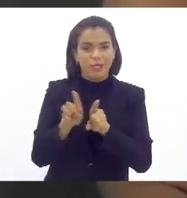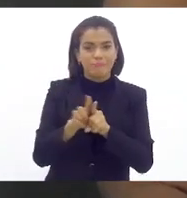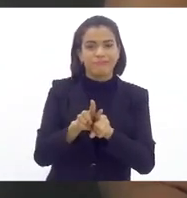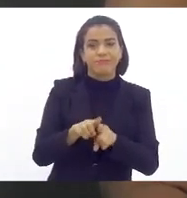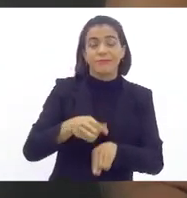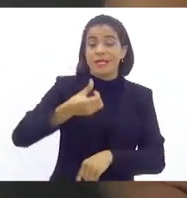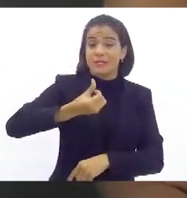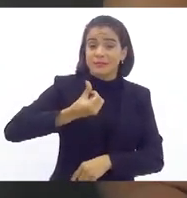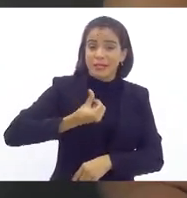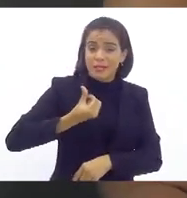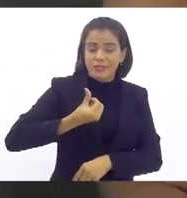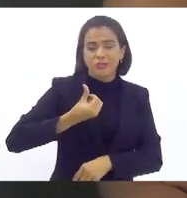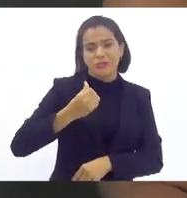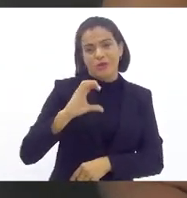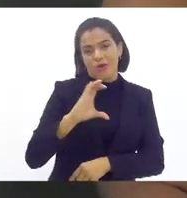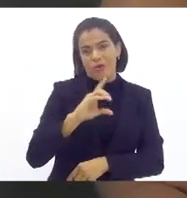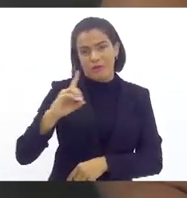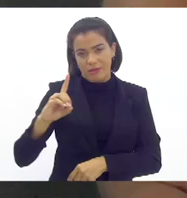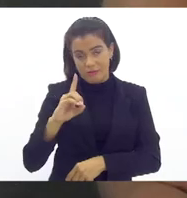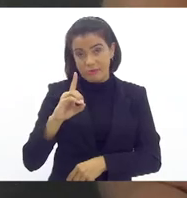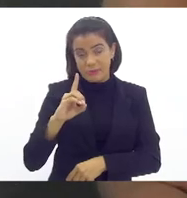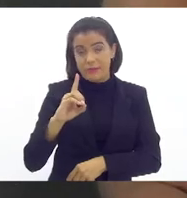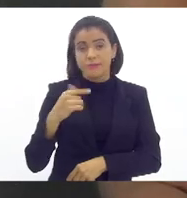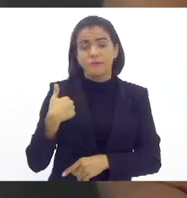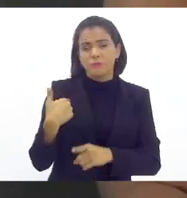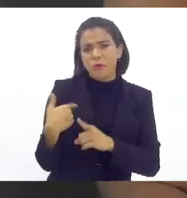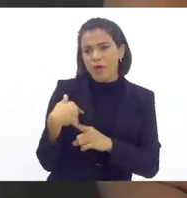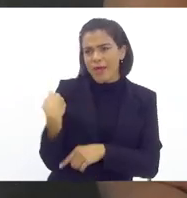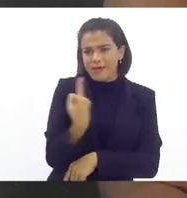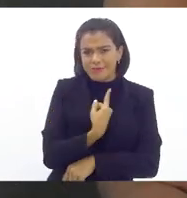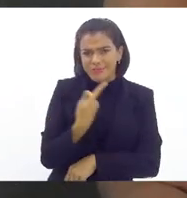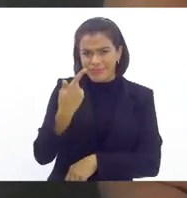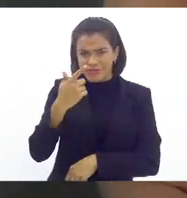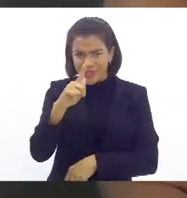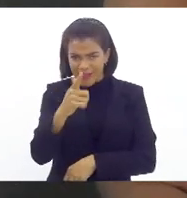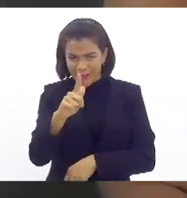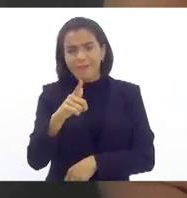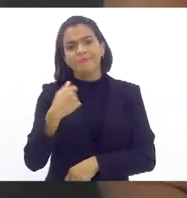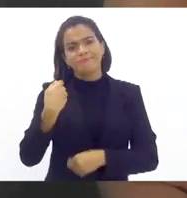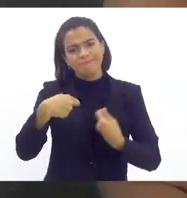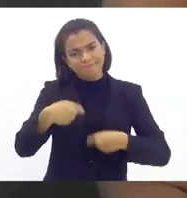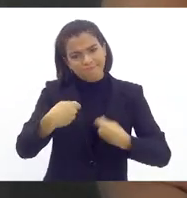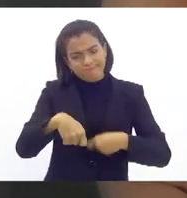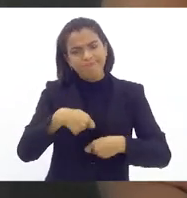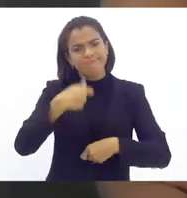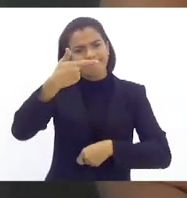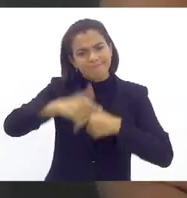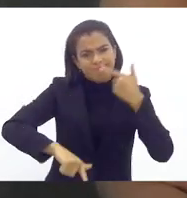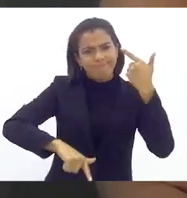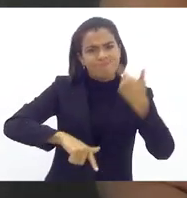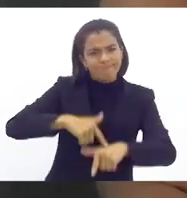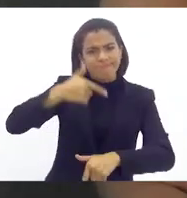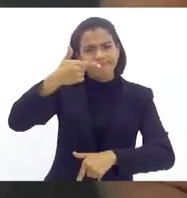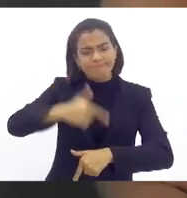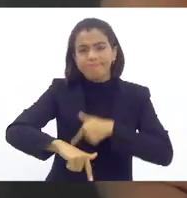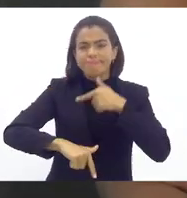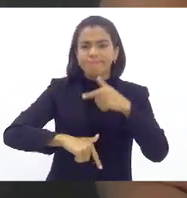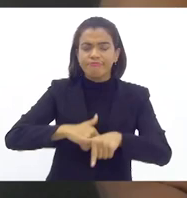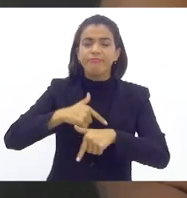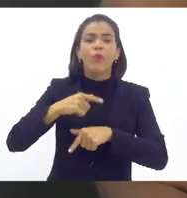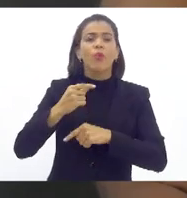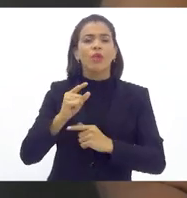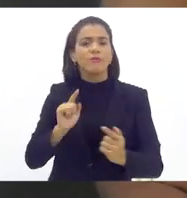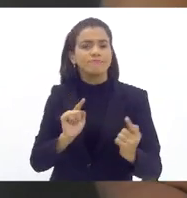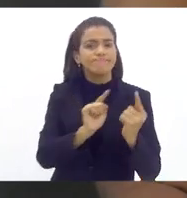educação, porque a gente acredita que a gente, enquanto gerência, precisa cada vez mais estar próximas dos